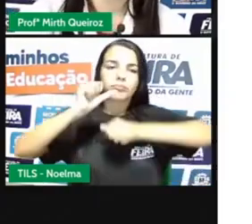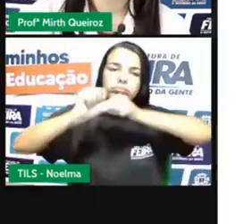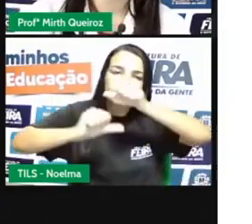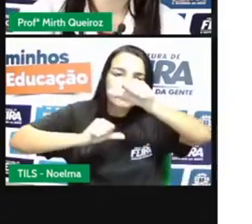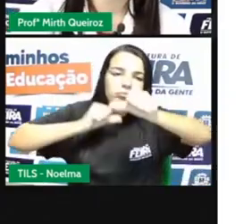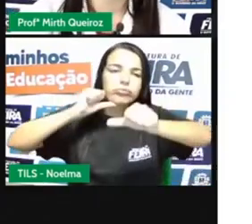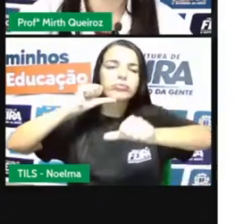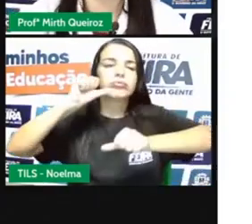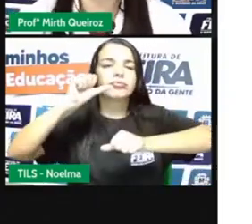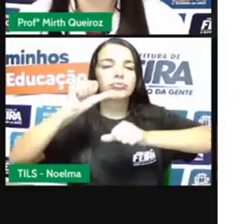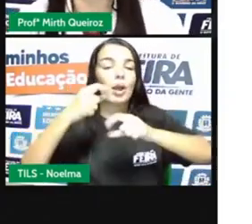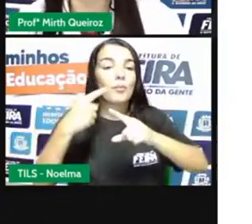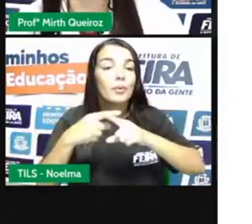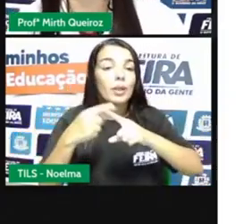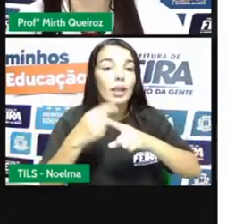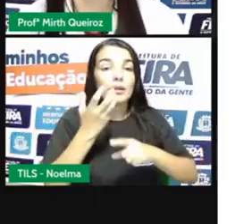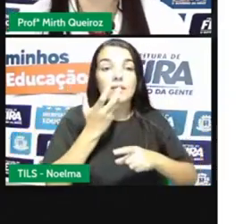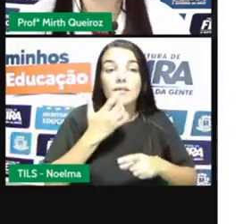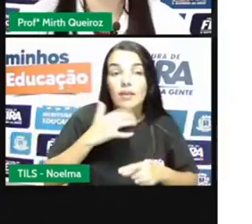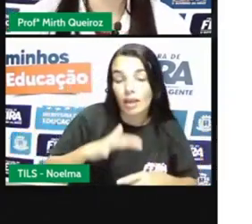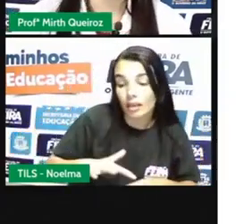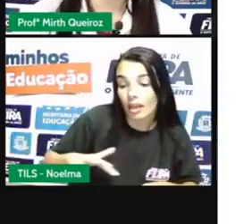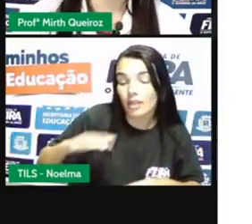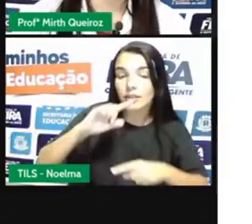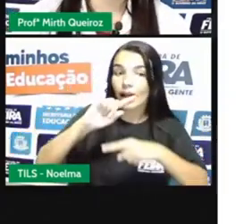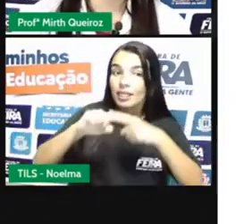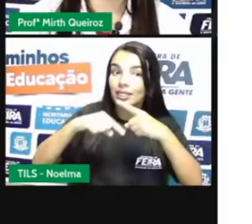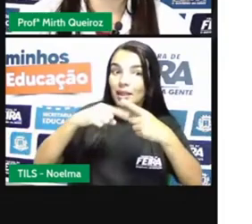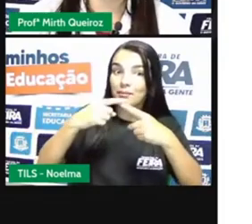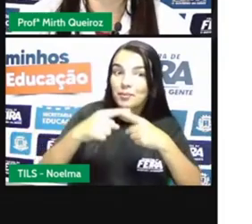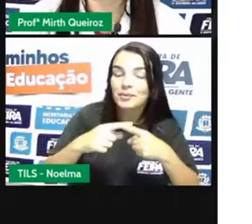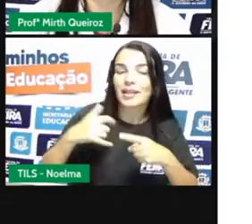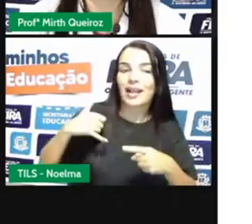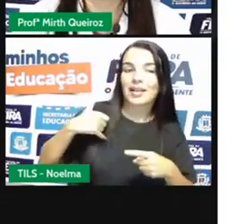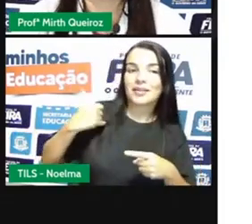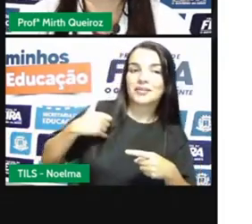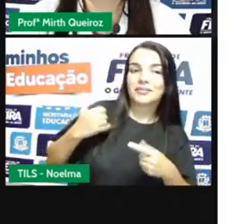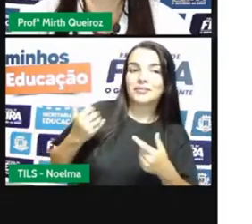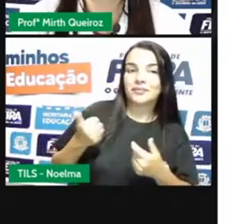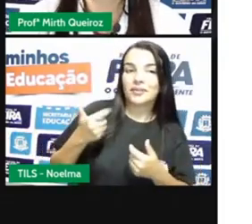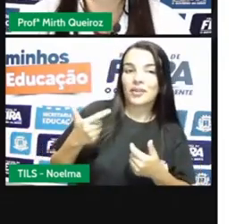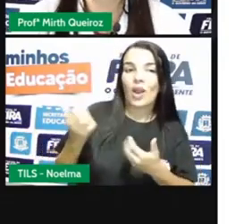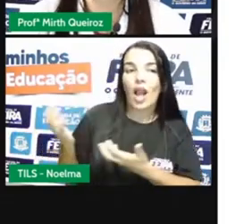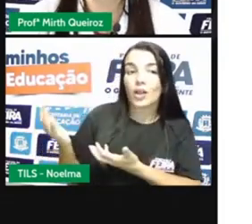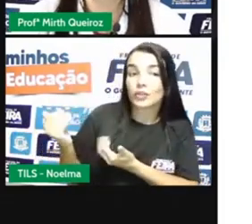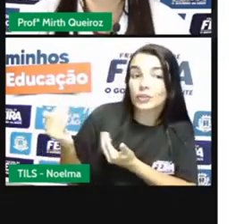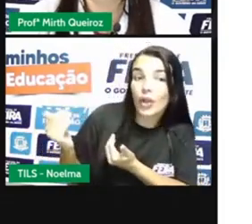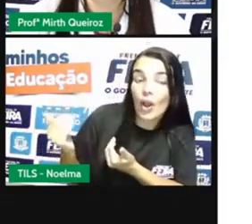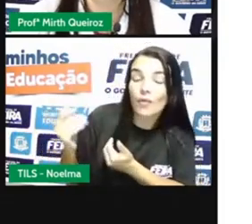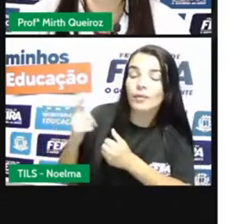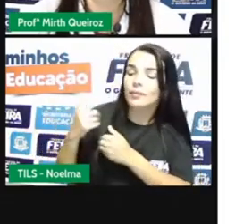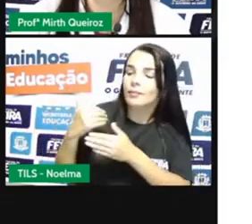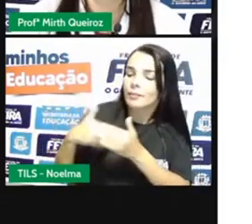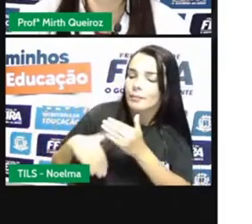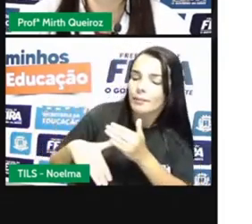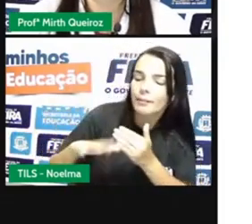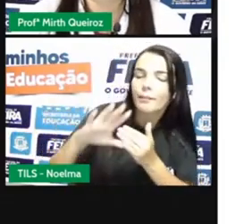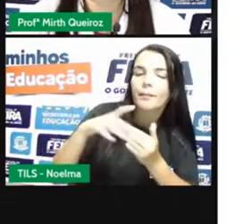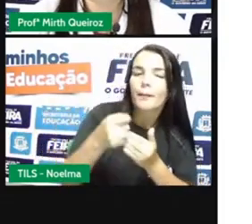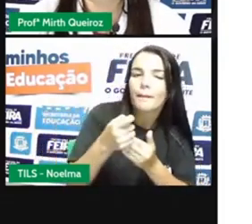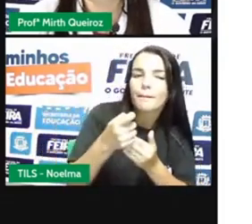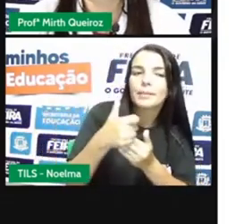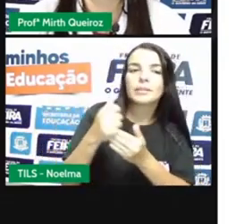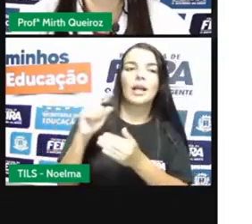de um corpo de criança para ir para uma fase onde ele terá um corpo de adulto, né? Então, essa transformação